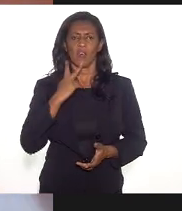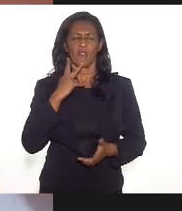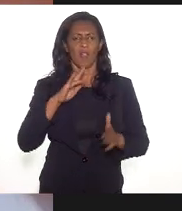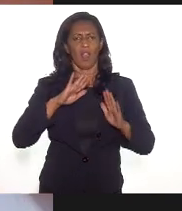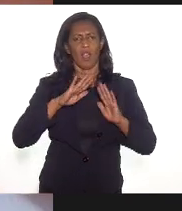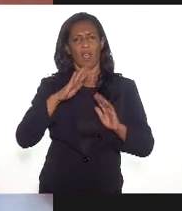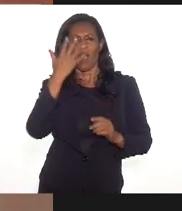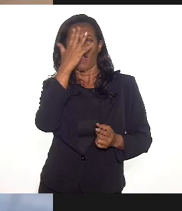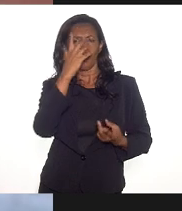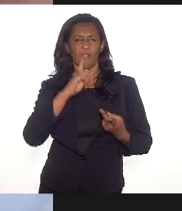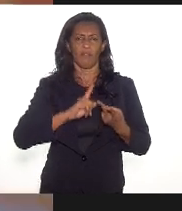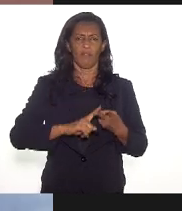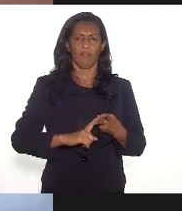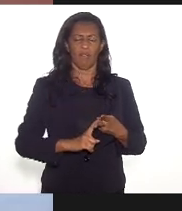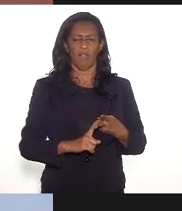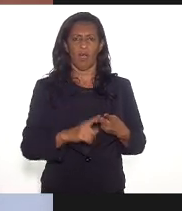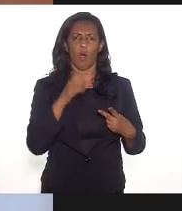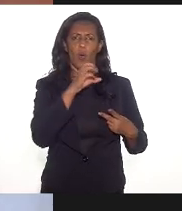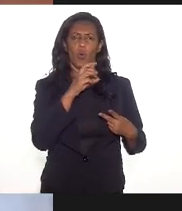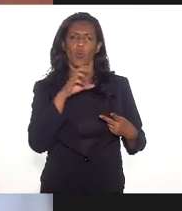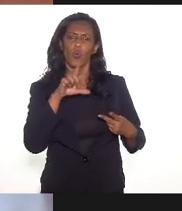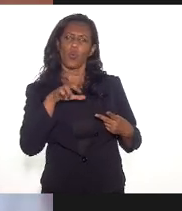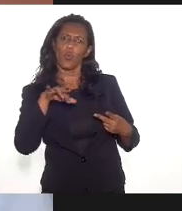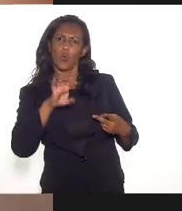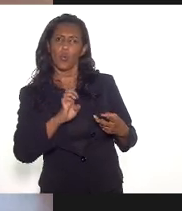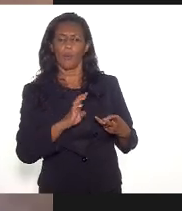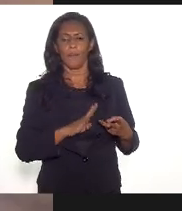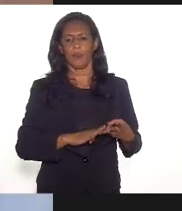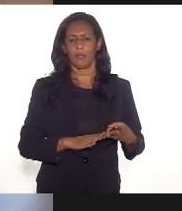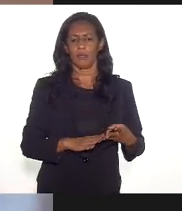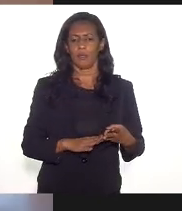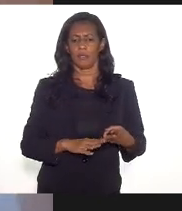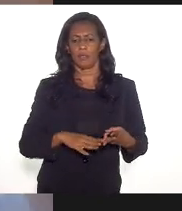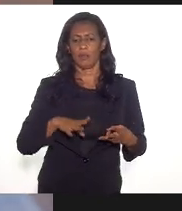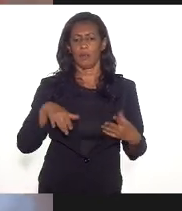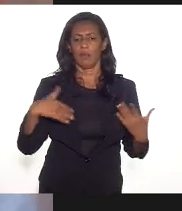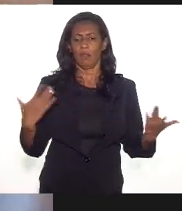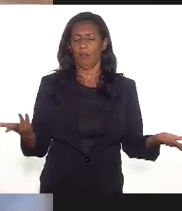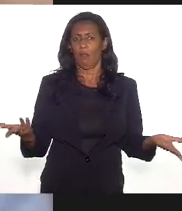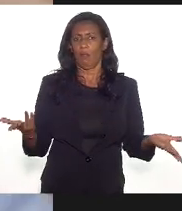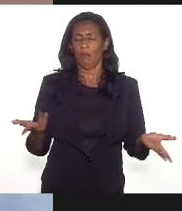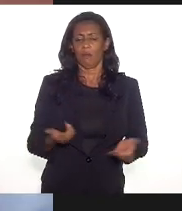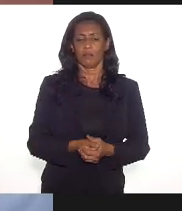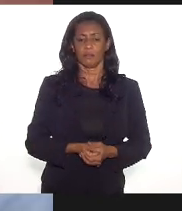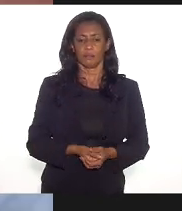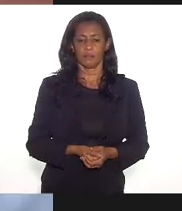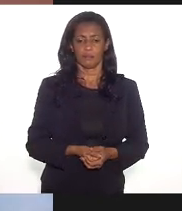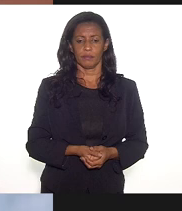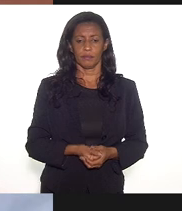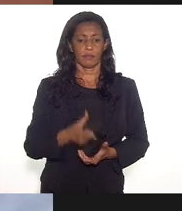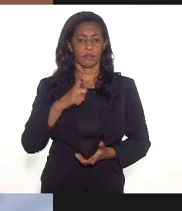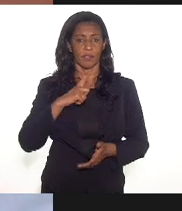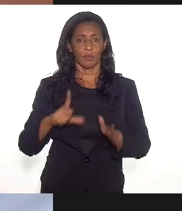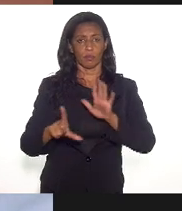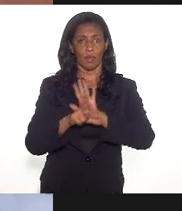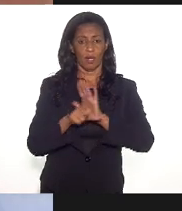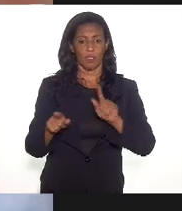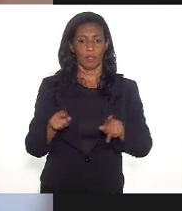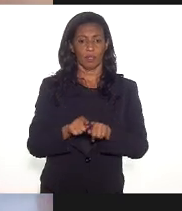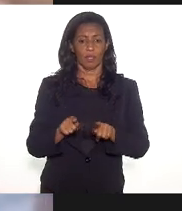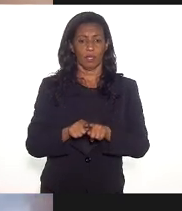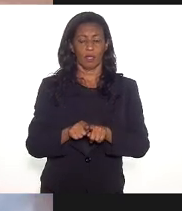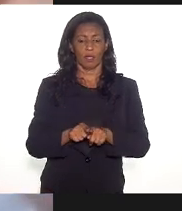samba, etc, etc. Foram botando um monte de coisa. Até deu-se ao cúmulo de termos uma lei